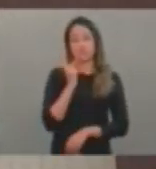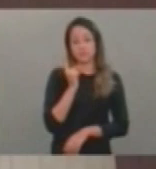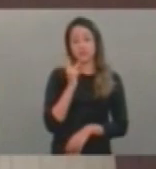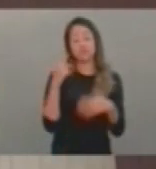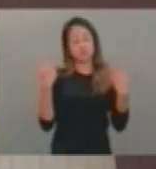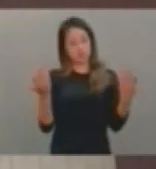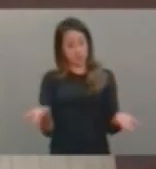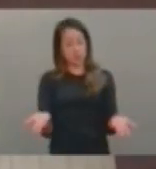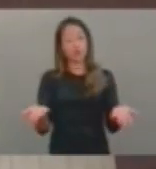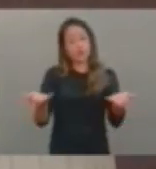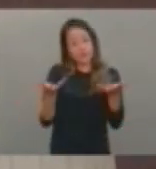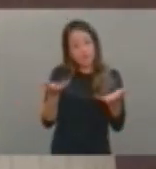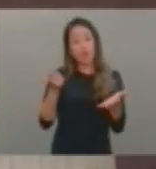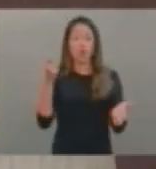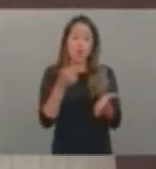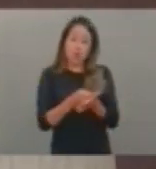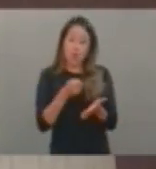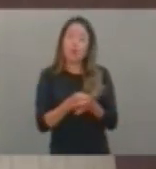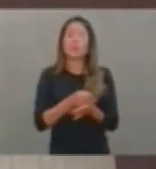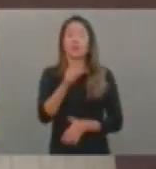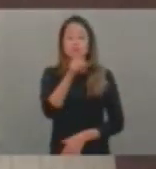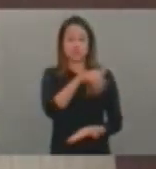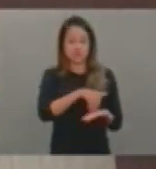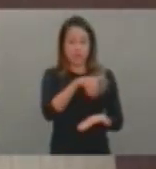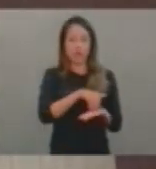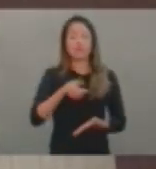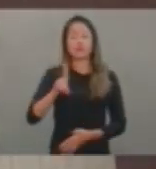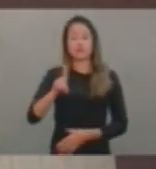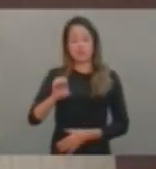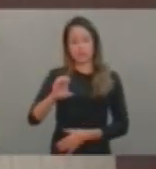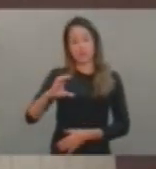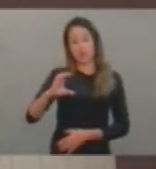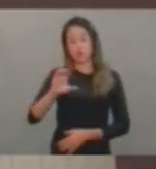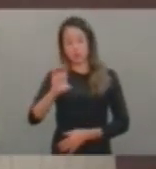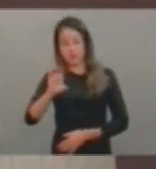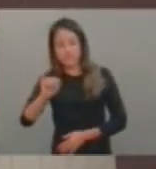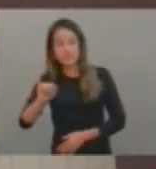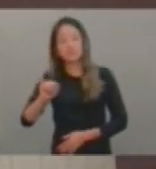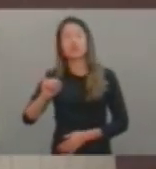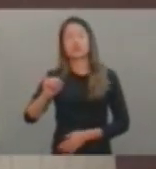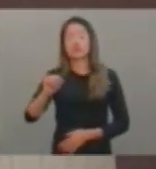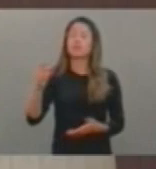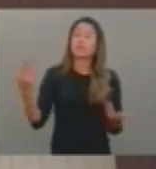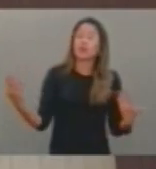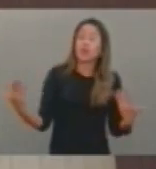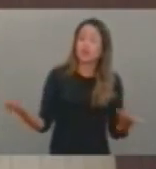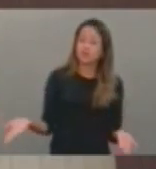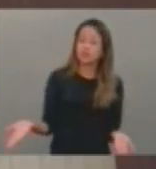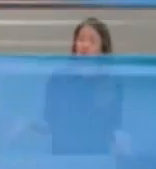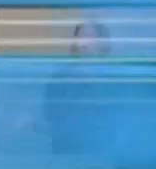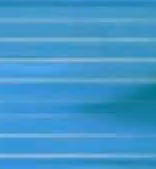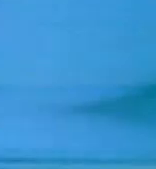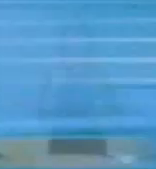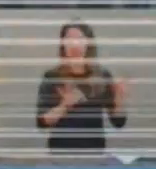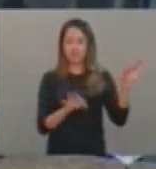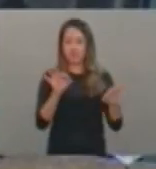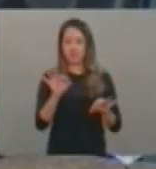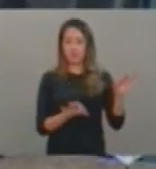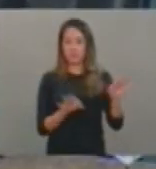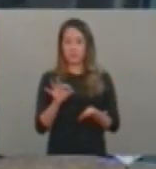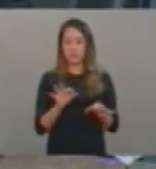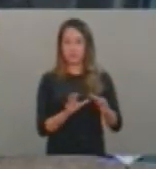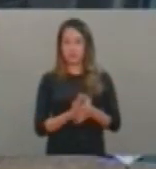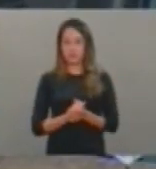queria cobrar, mais uma vez, do secretário de Segurança e do governador, uma atitude enérgica em relação a essas facções criminosas. A